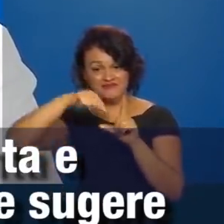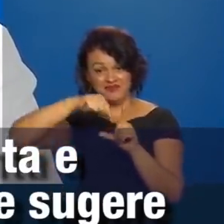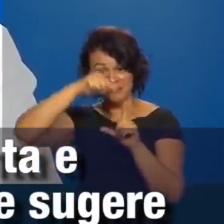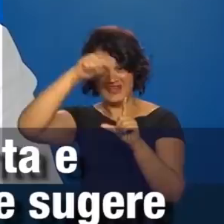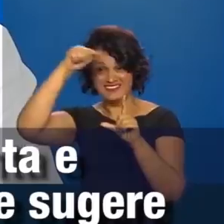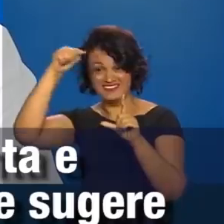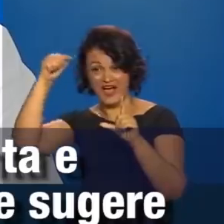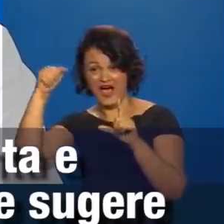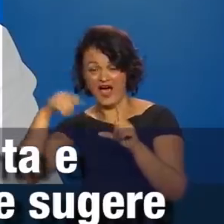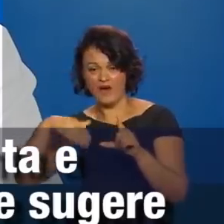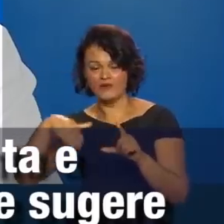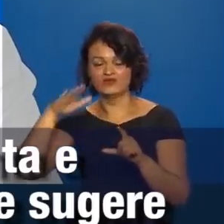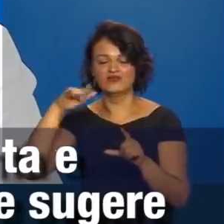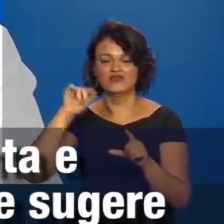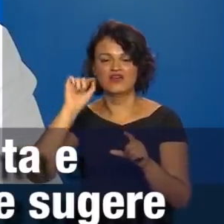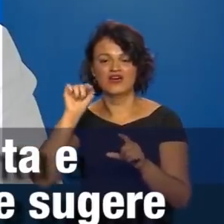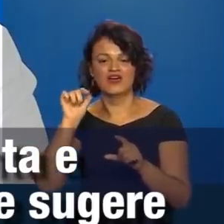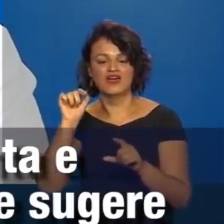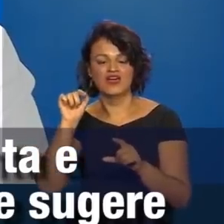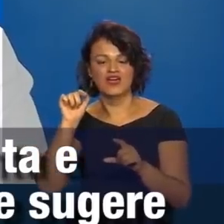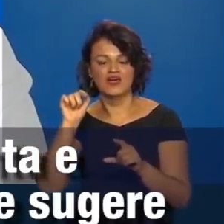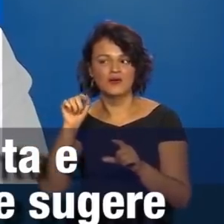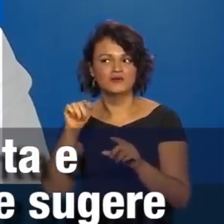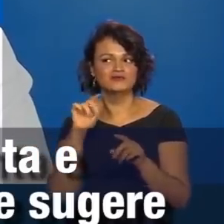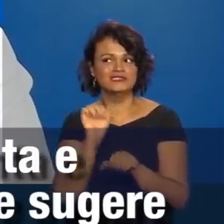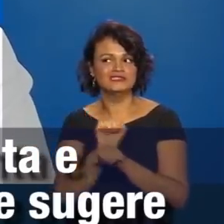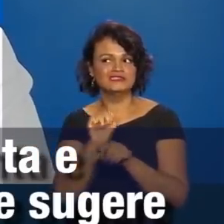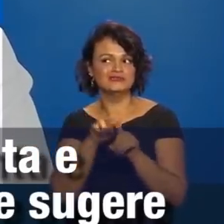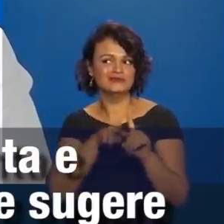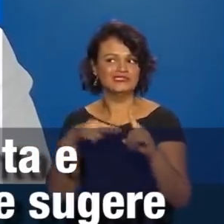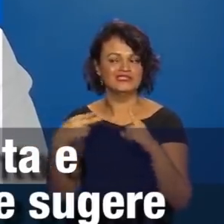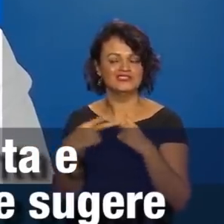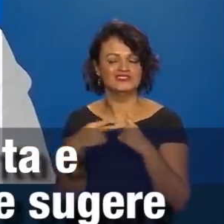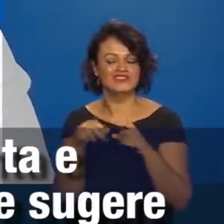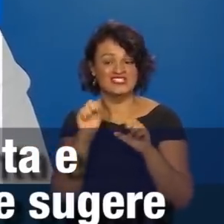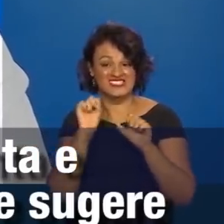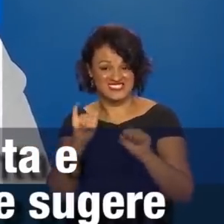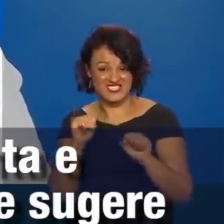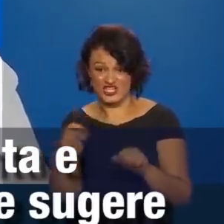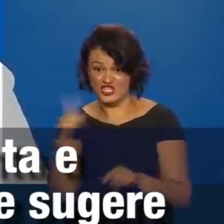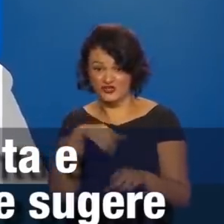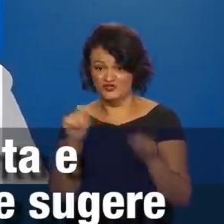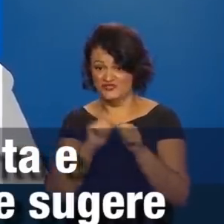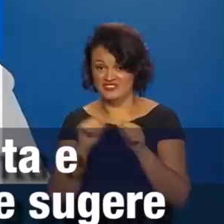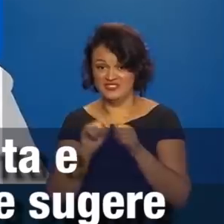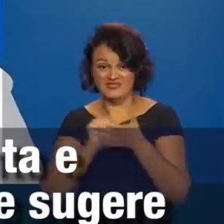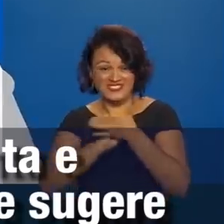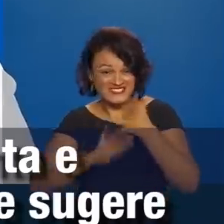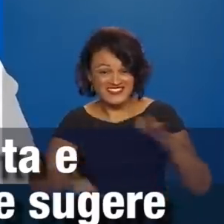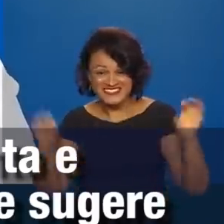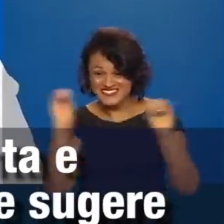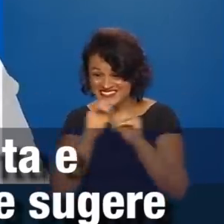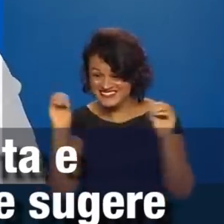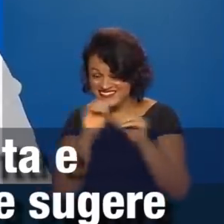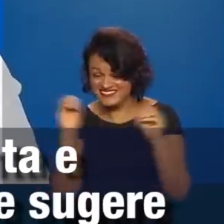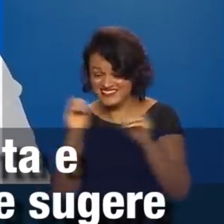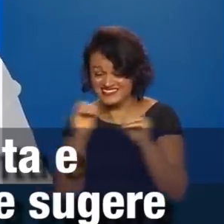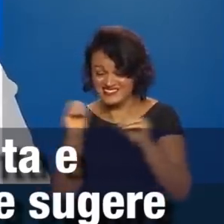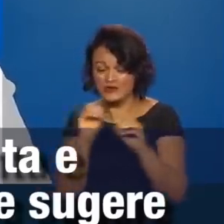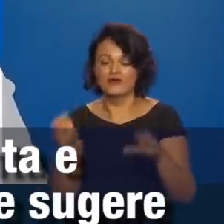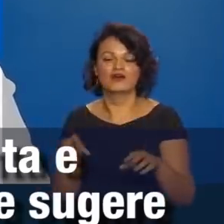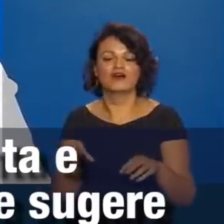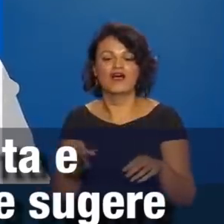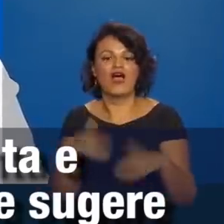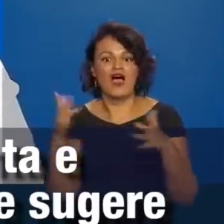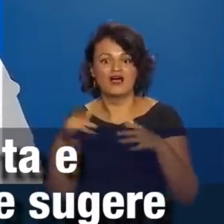alta, é uma expectativa se não tivéssemos fazendo nenhuma atividade. Teríamos uma explosão de casos,